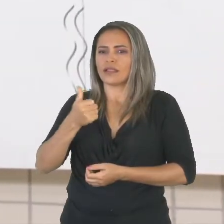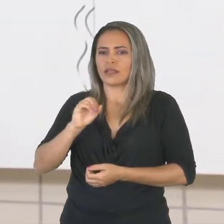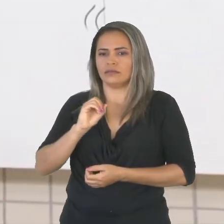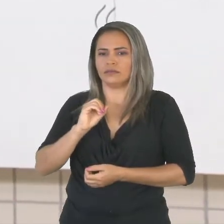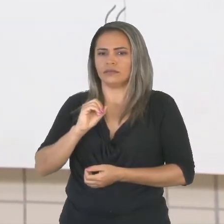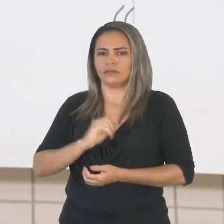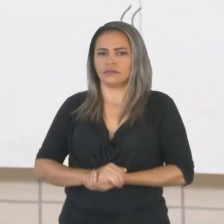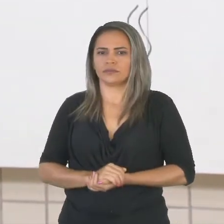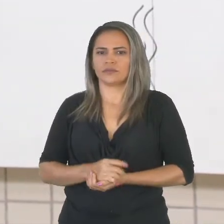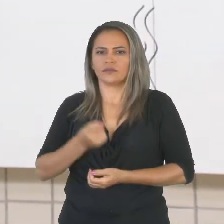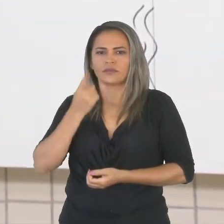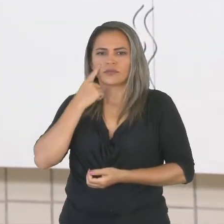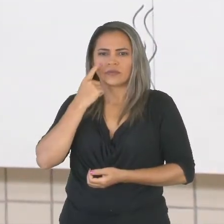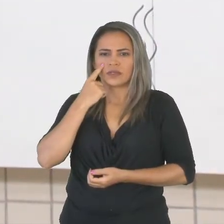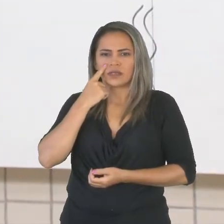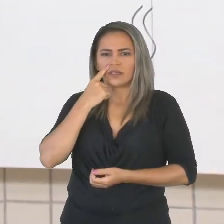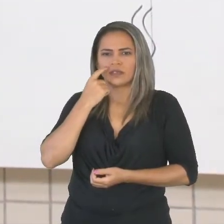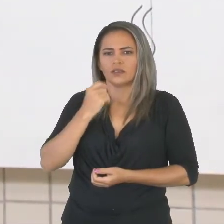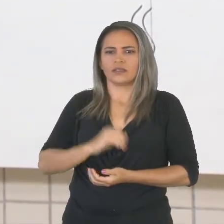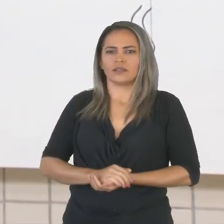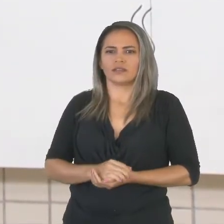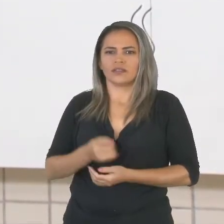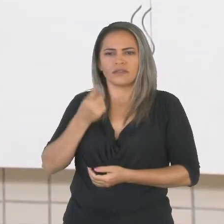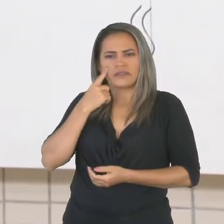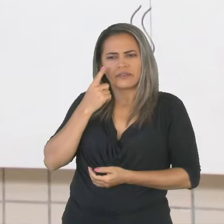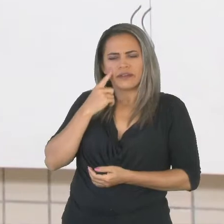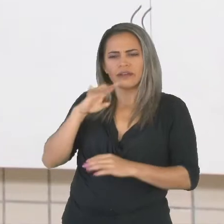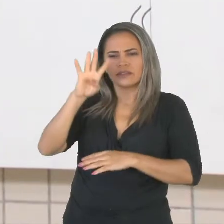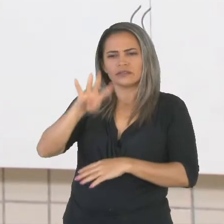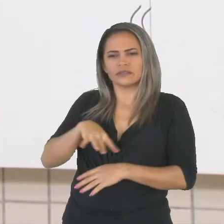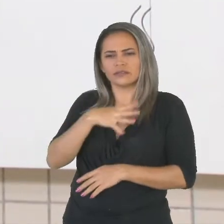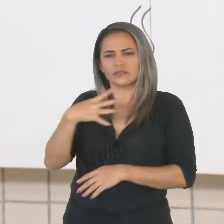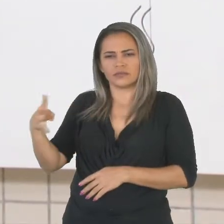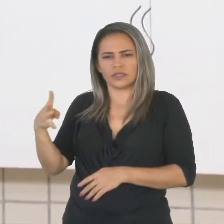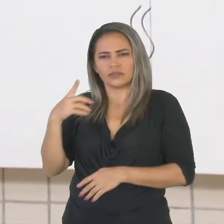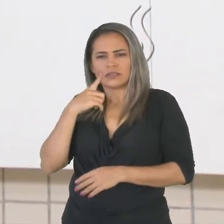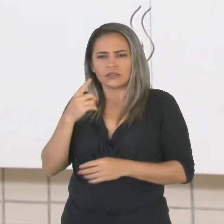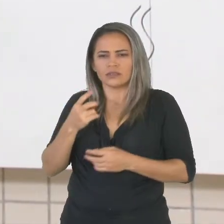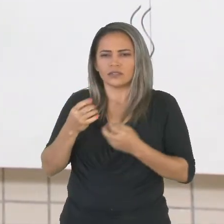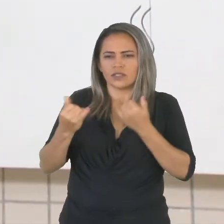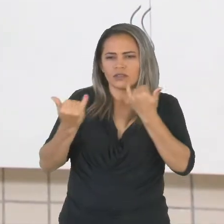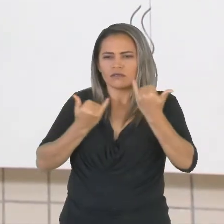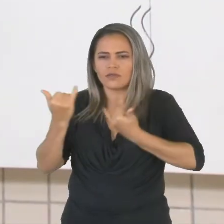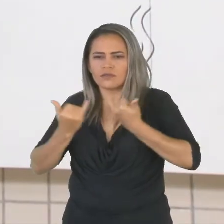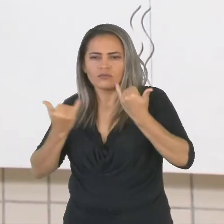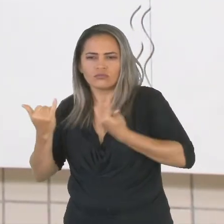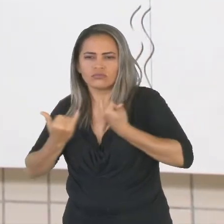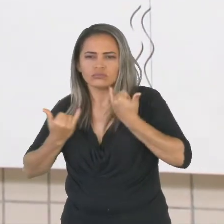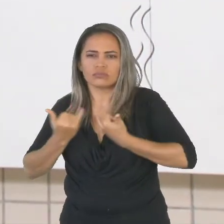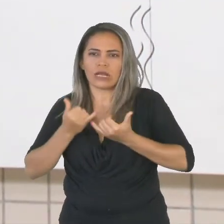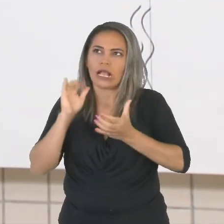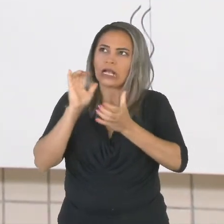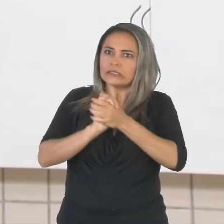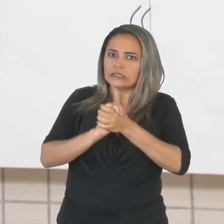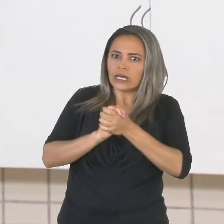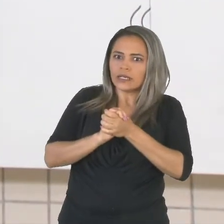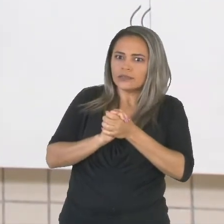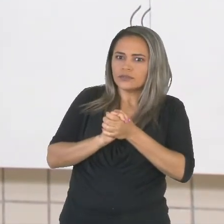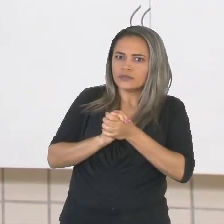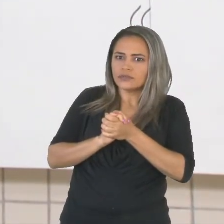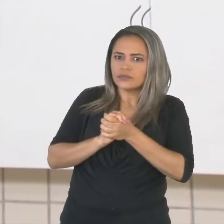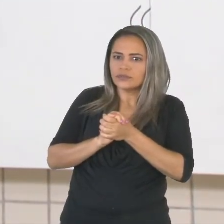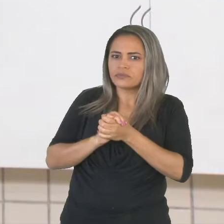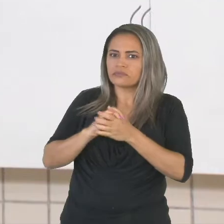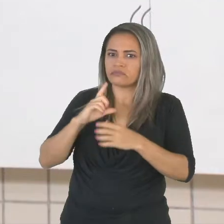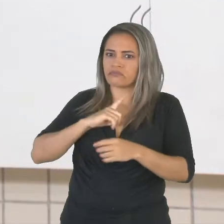vê esse gráfico, aliás, essa tabela, você tem acesso à informação, você consegue ver claramente, casado tem a